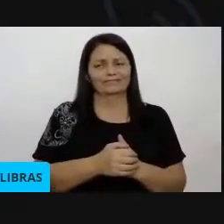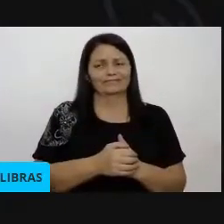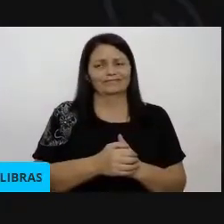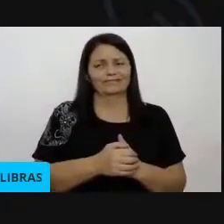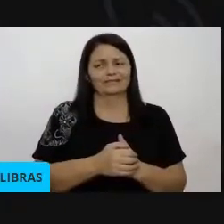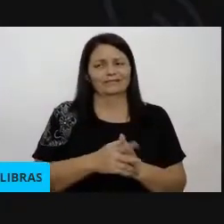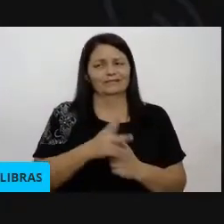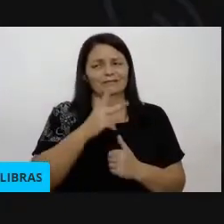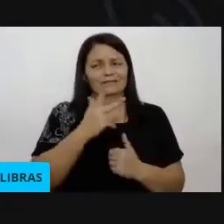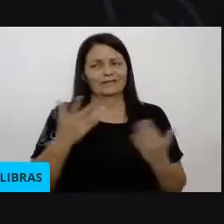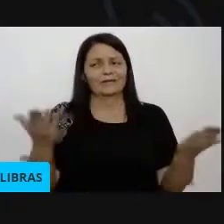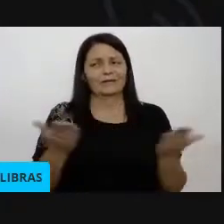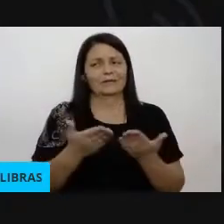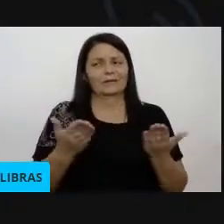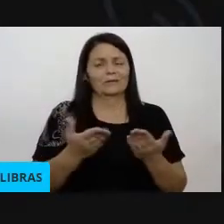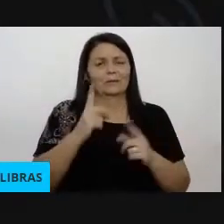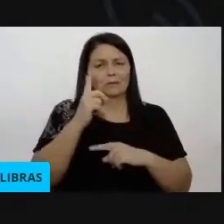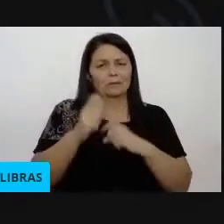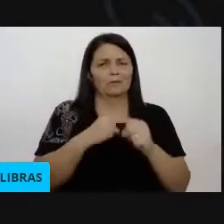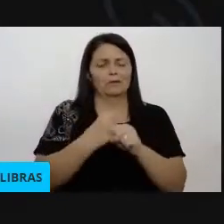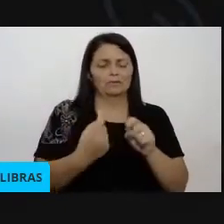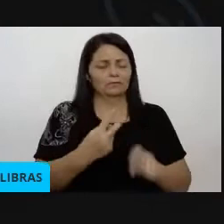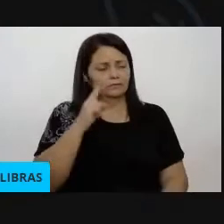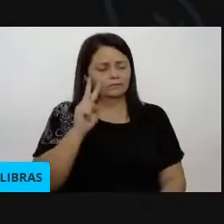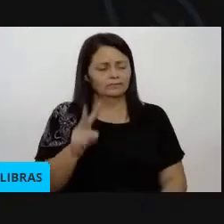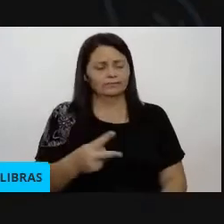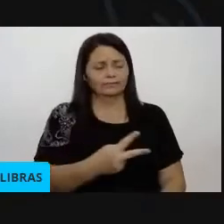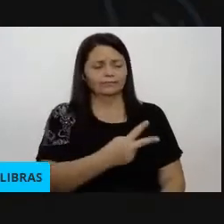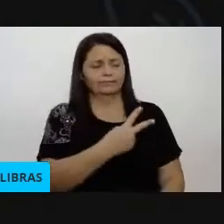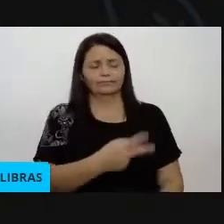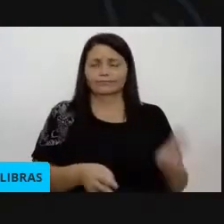Eu passo um ano hoje, olho para trás com tristeza